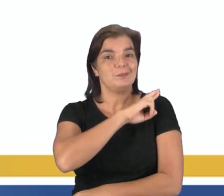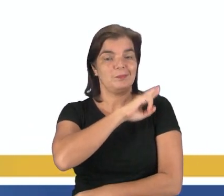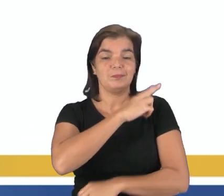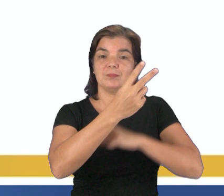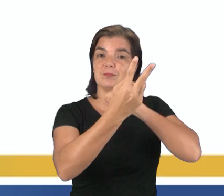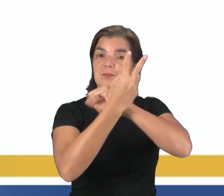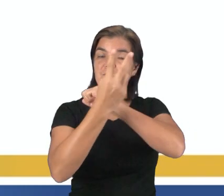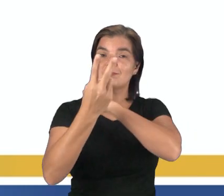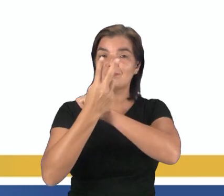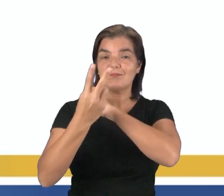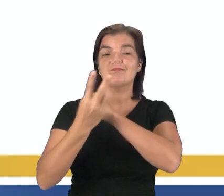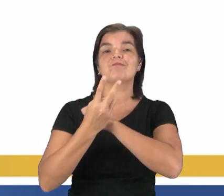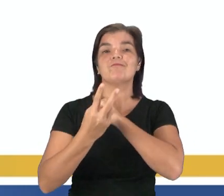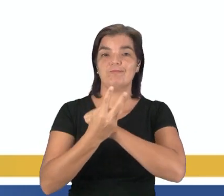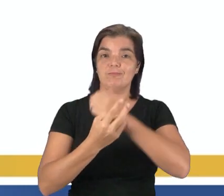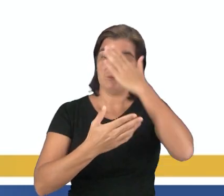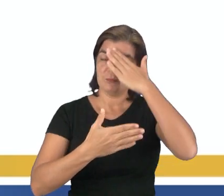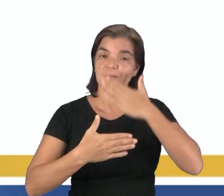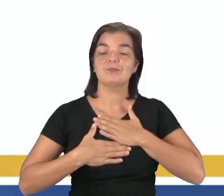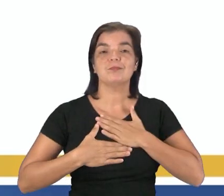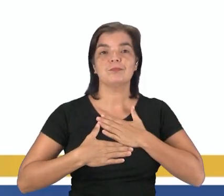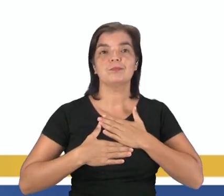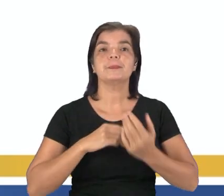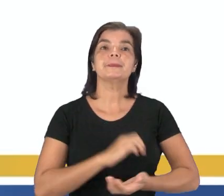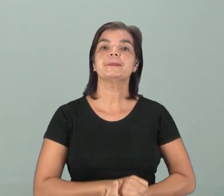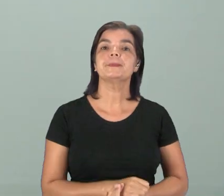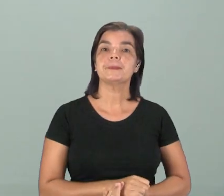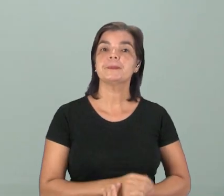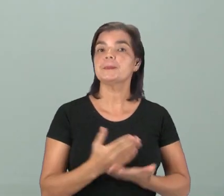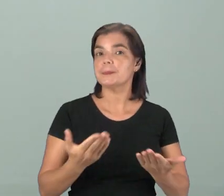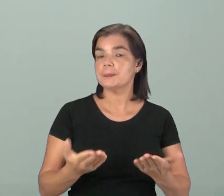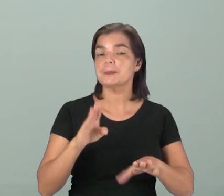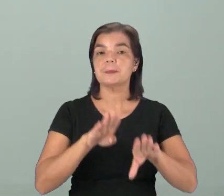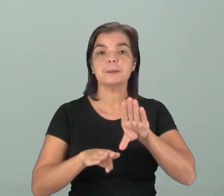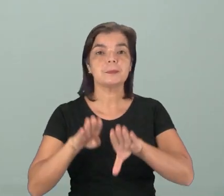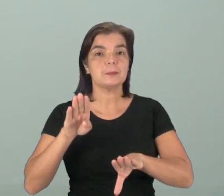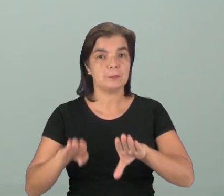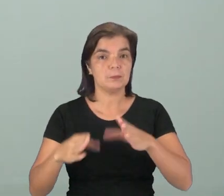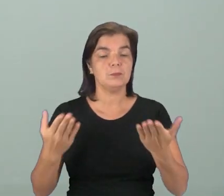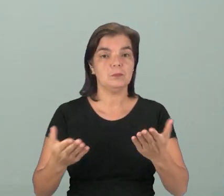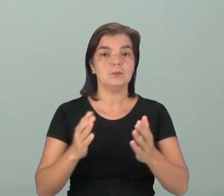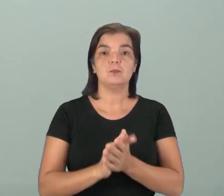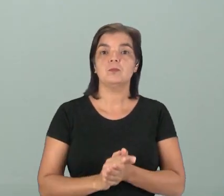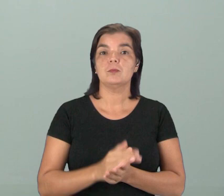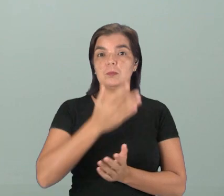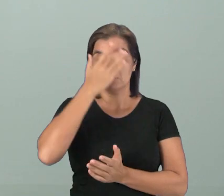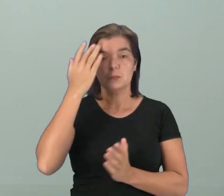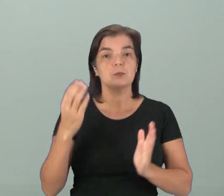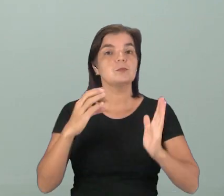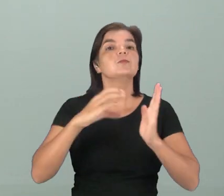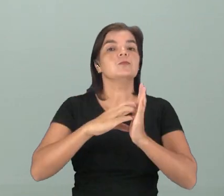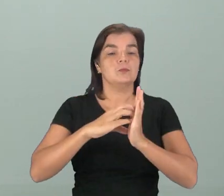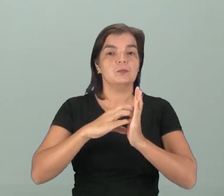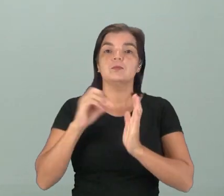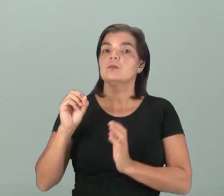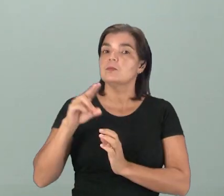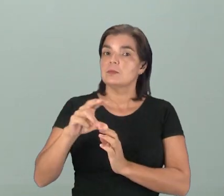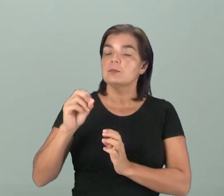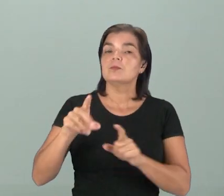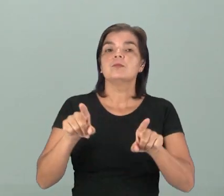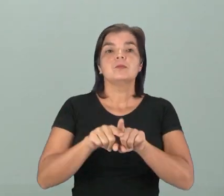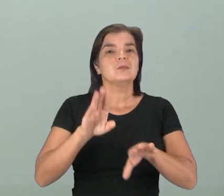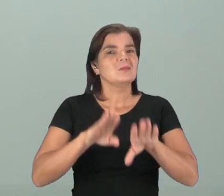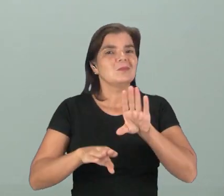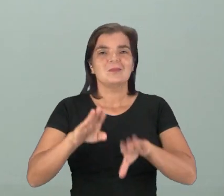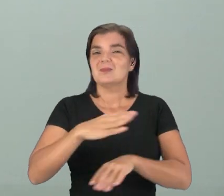capacidade de destruir as células responsáveis pela defesa imunológica. Então, muitas das vezes, o indivíduo que está afetado por esse vírus,